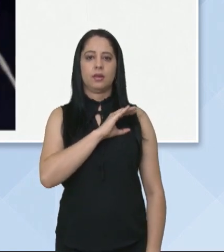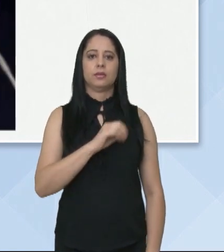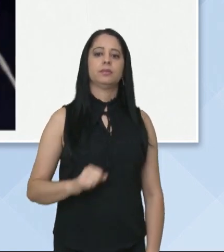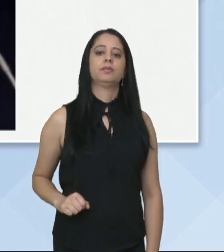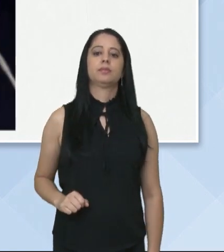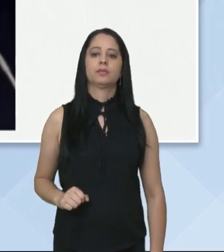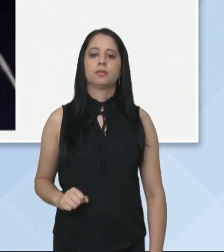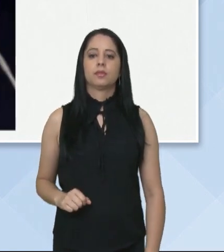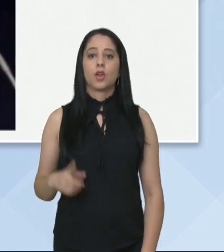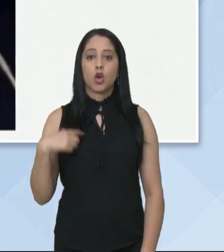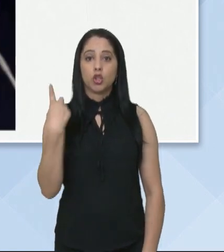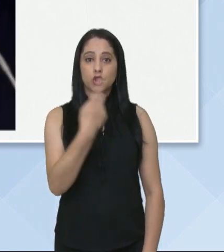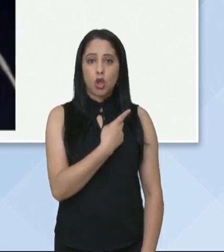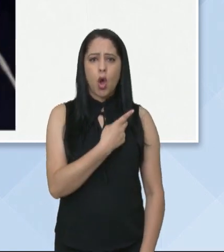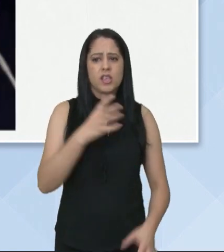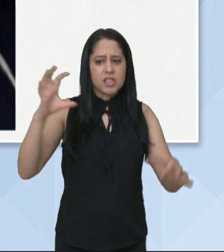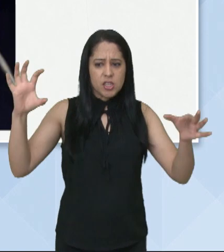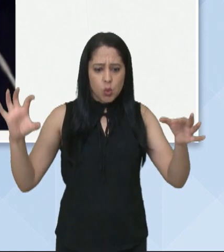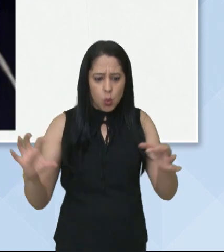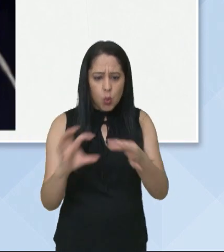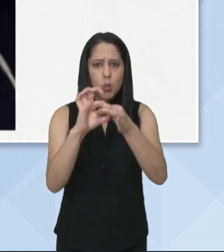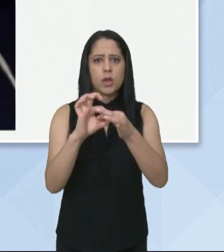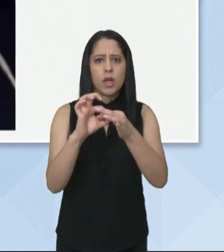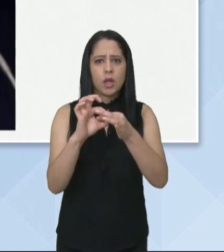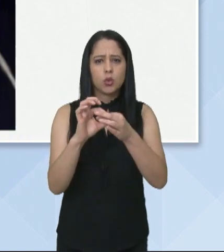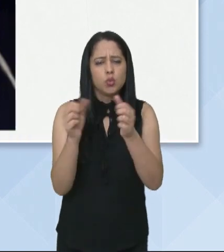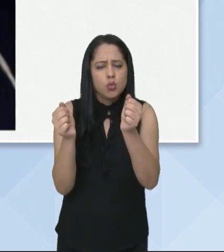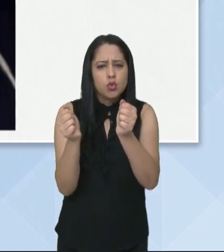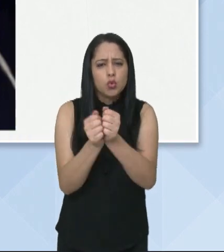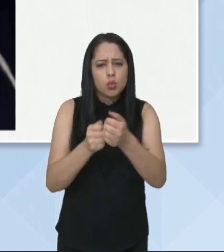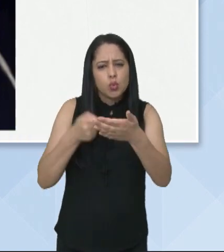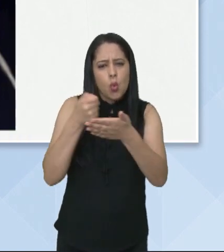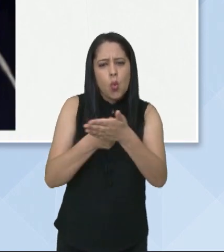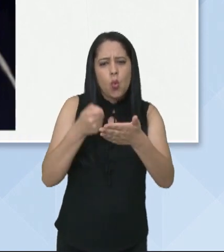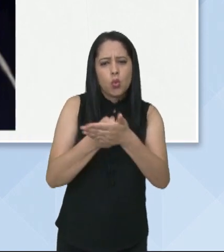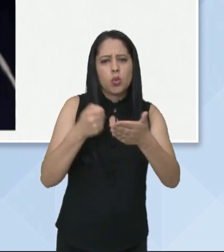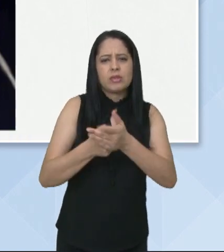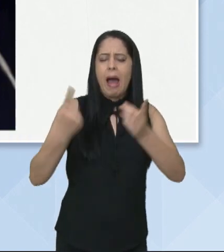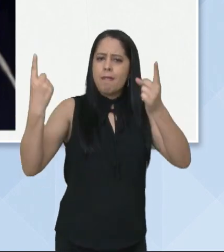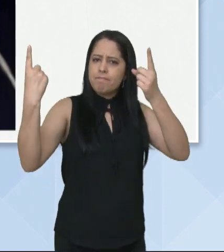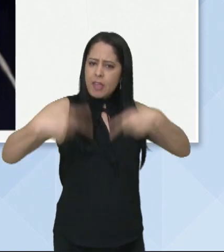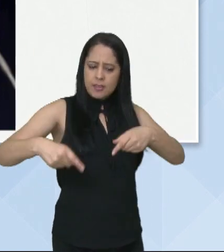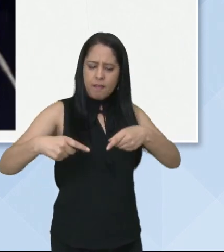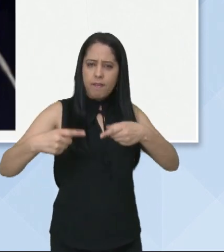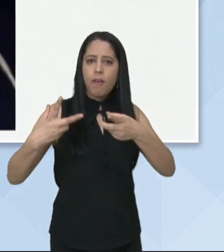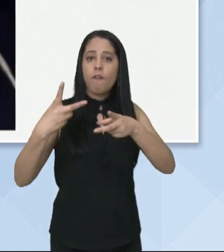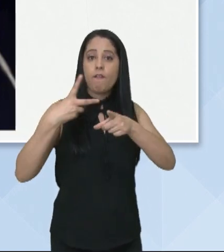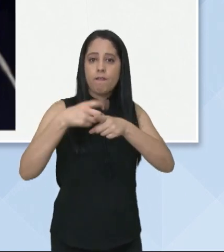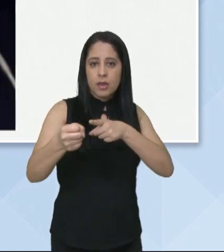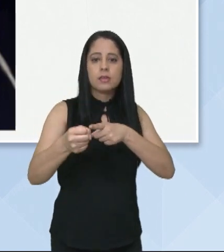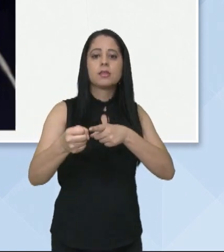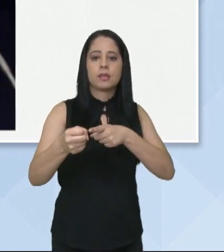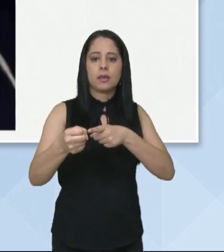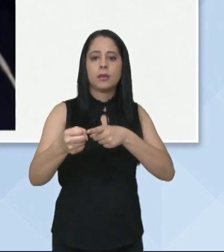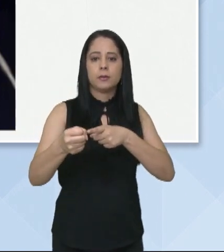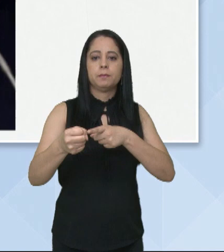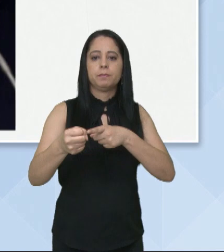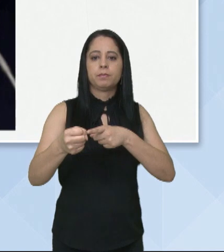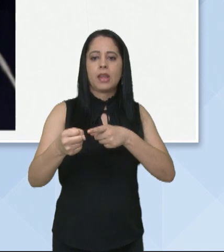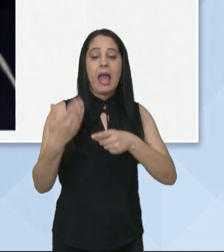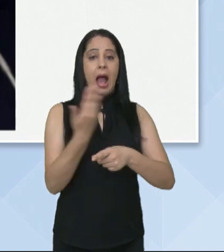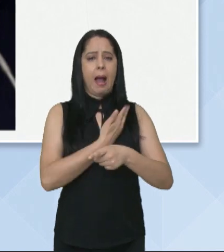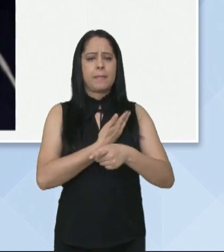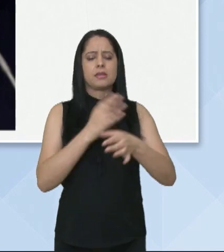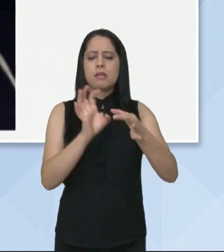Vamos unir nossas forças para enfrentar os muitos desafios comuns e renovar os vínculos